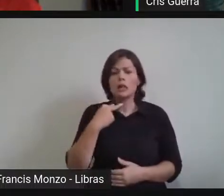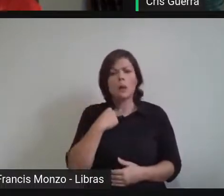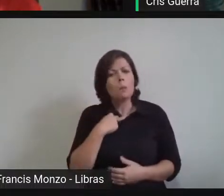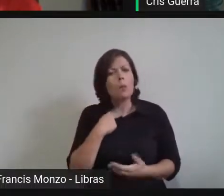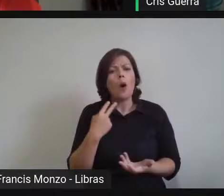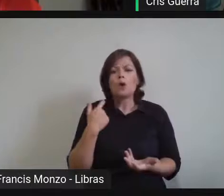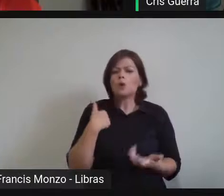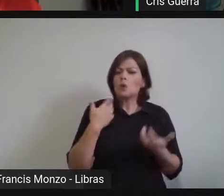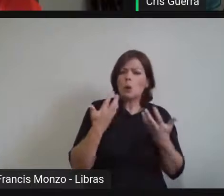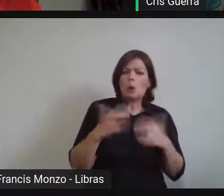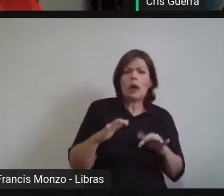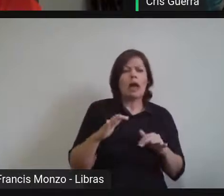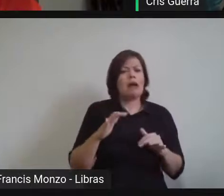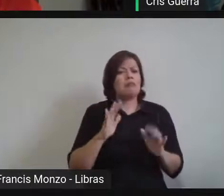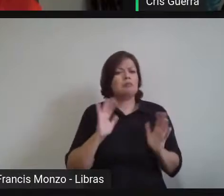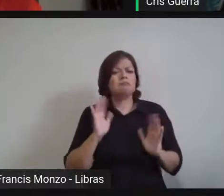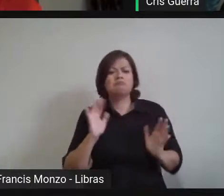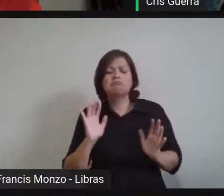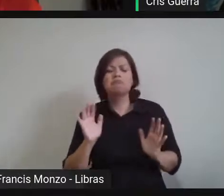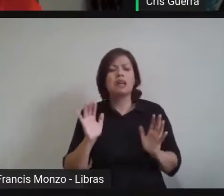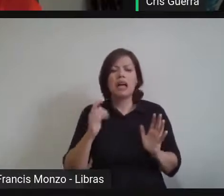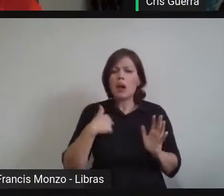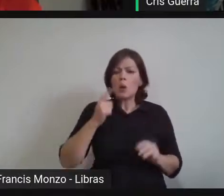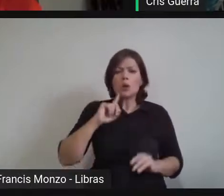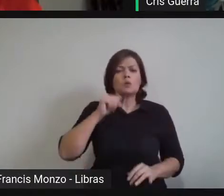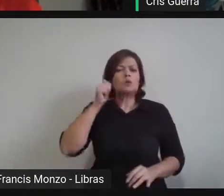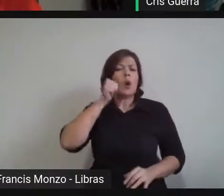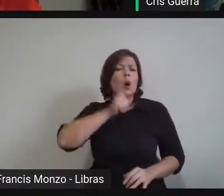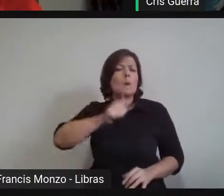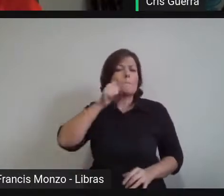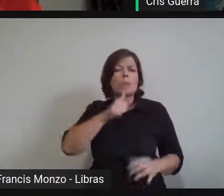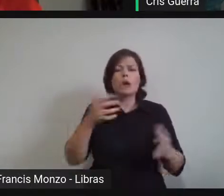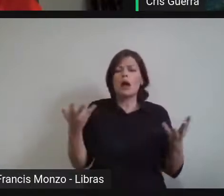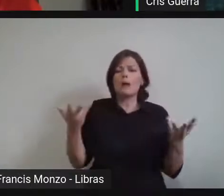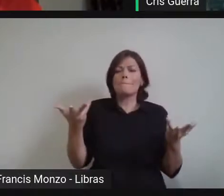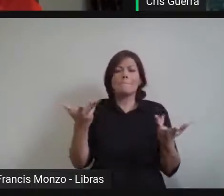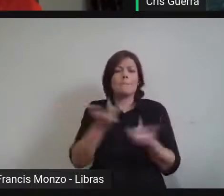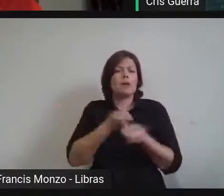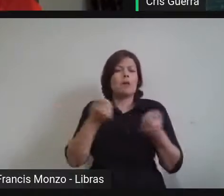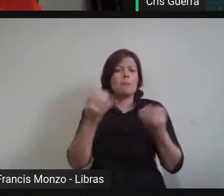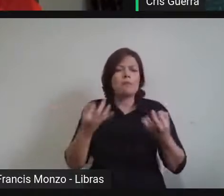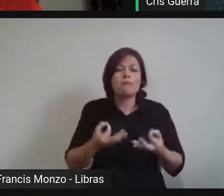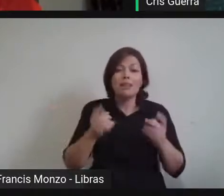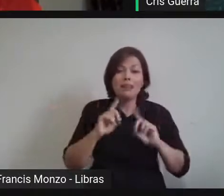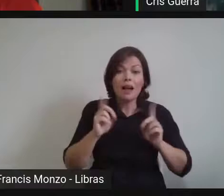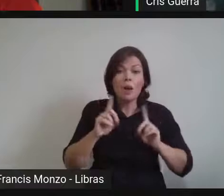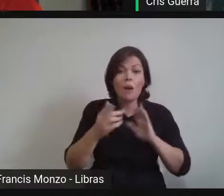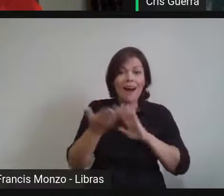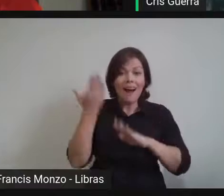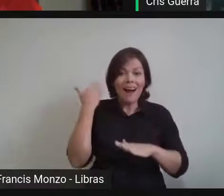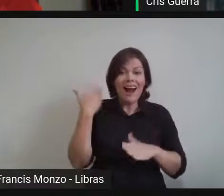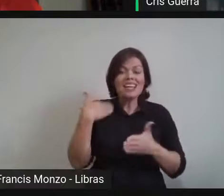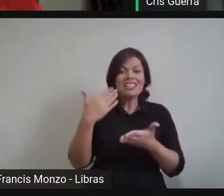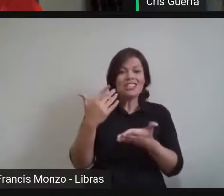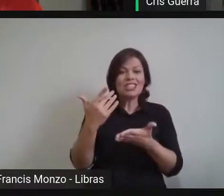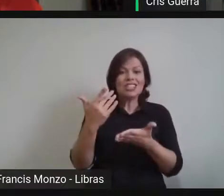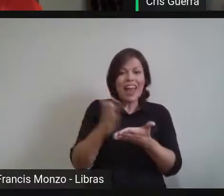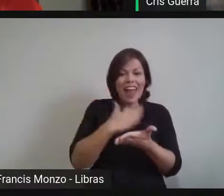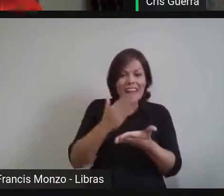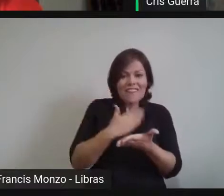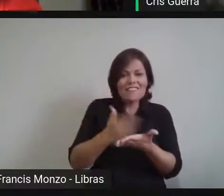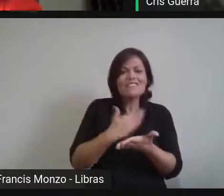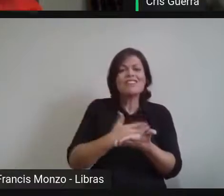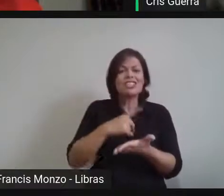quadro, né? Eu não sou Mulher Maravilha, porque é isso, as revistas falaram isso pra gente o tempo todo. Eu lembro daquela revista Nova, né, que é